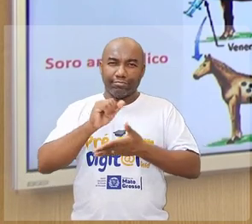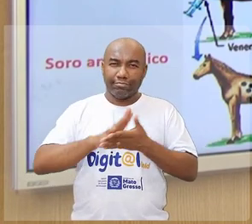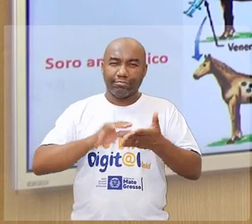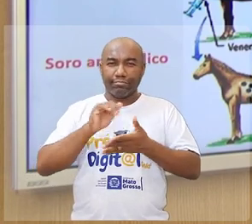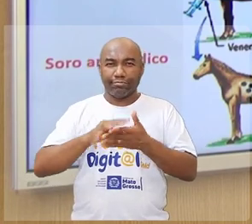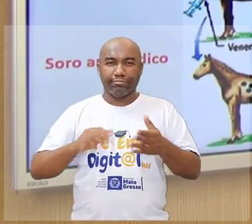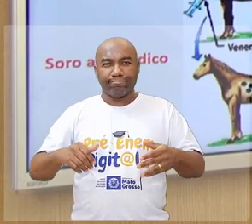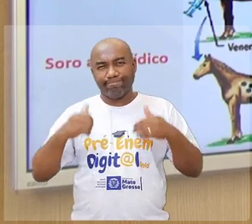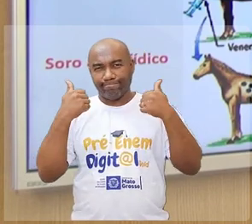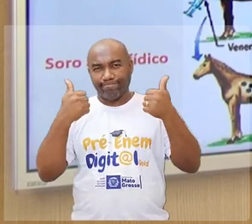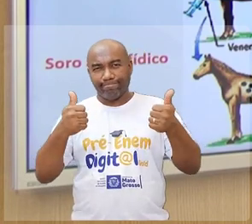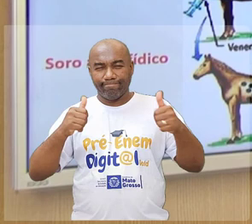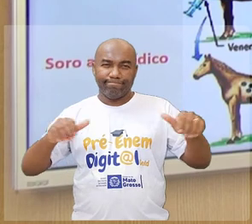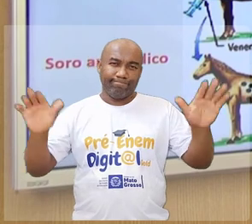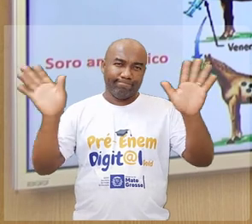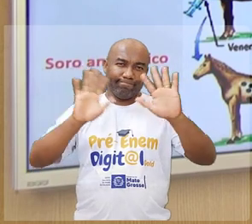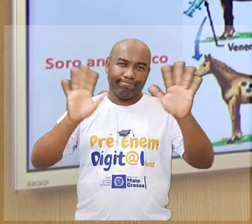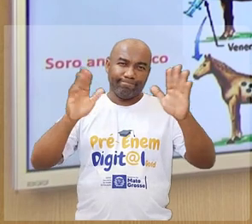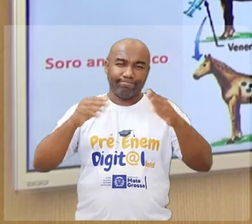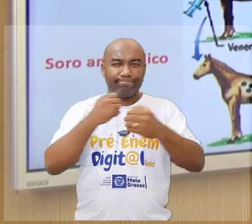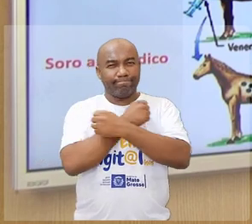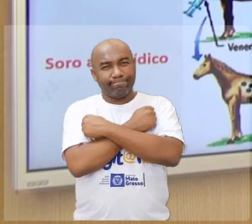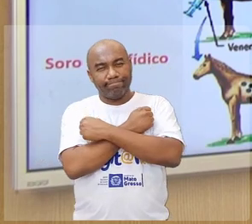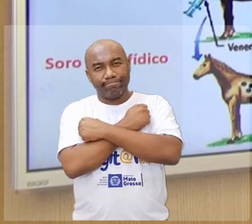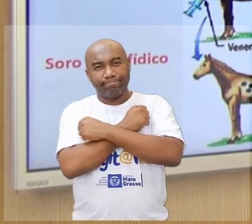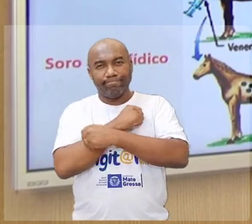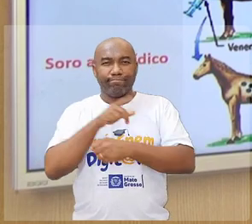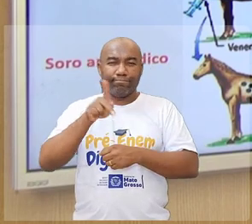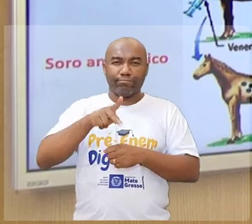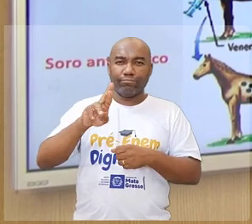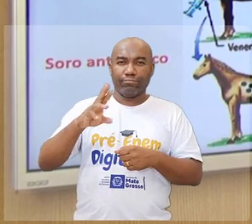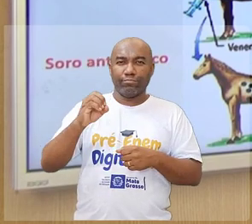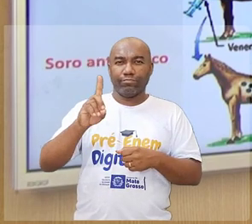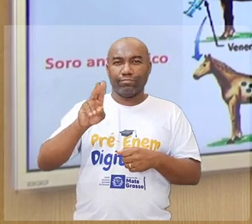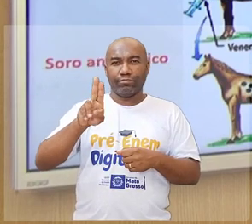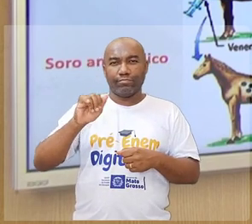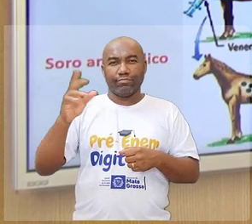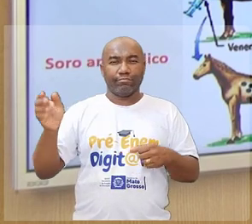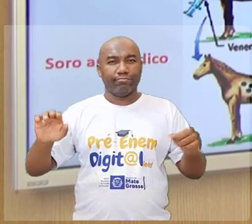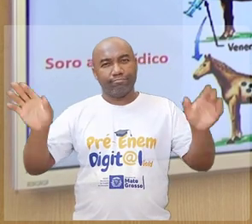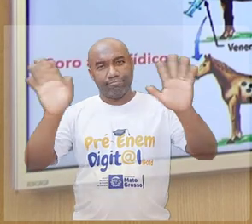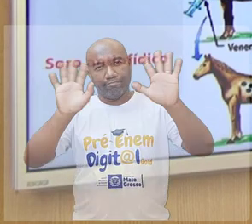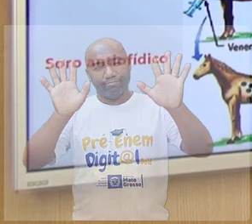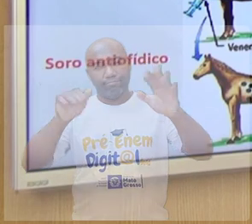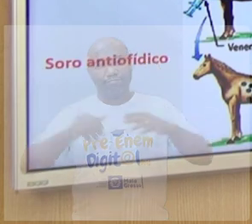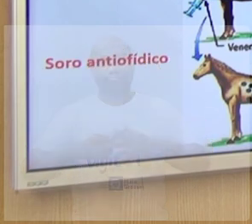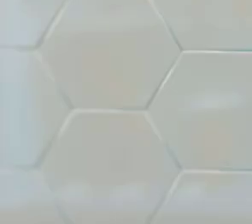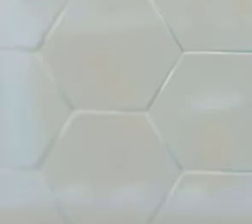exercícios e até o nosso próximo encontro. Um grande abraço do professor Rodrigo para todos vocês.